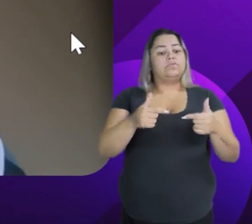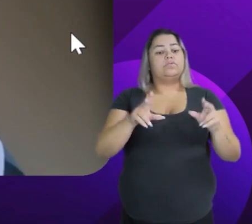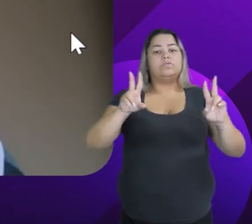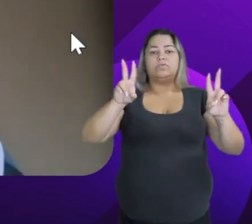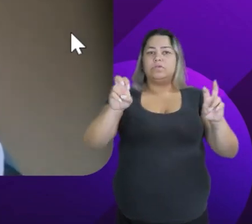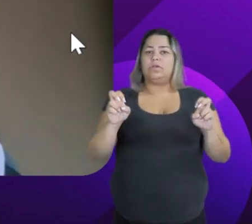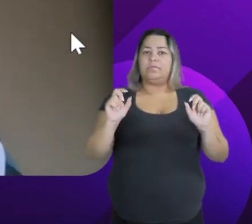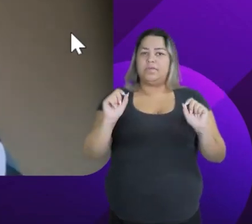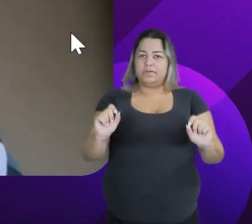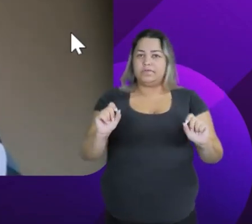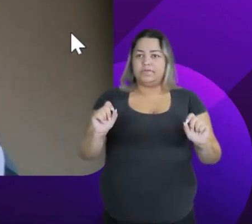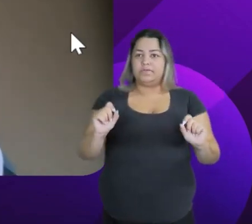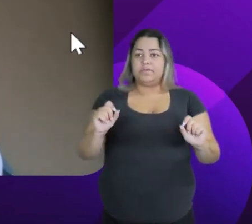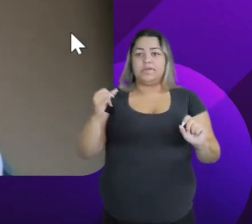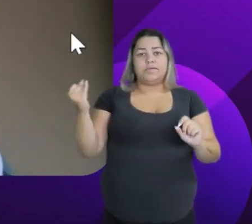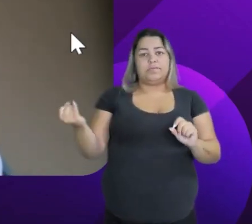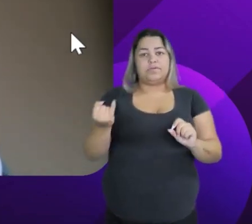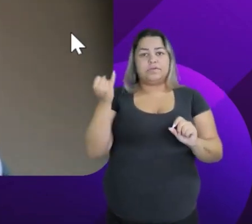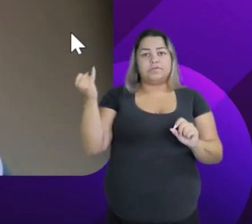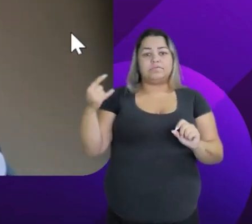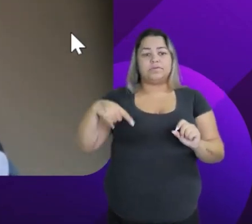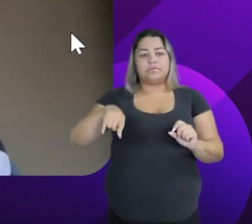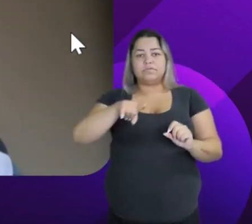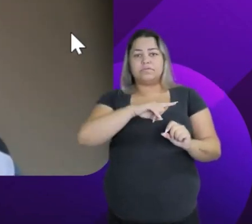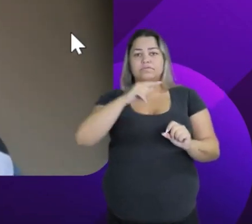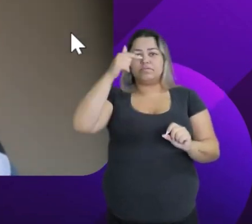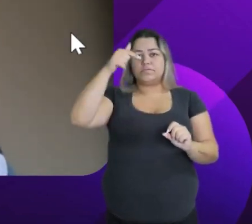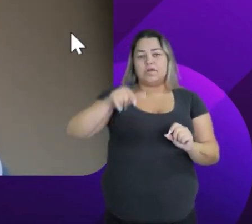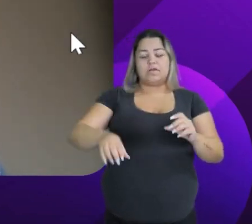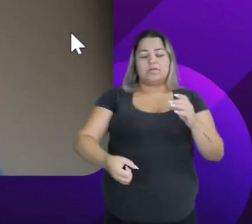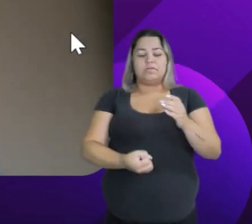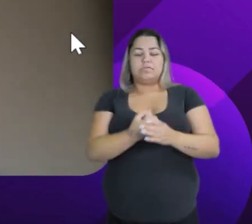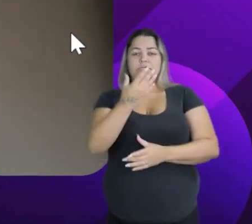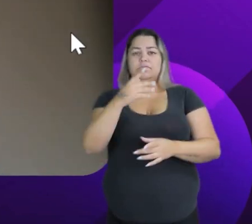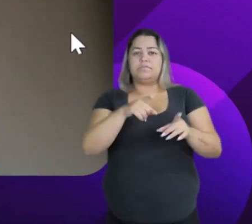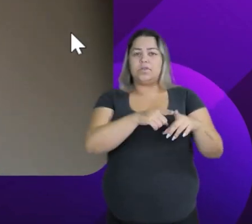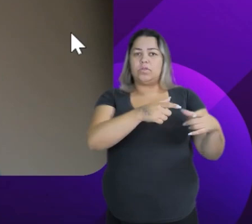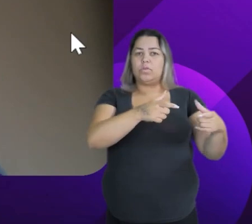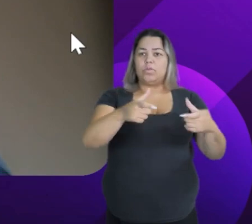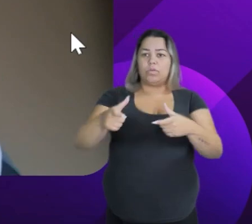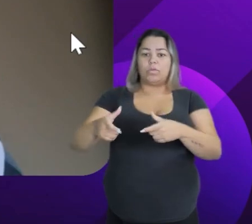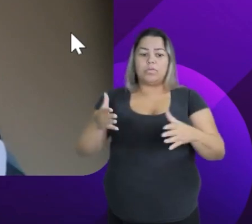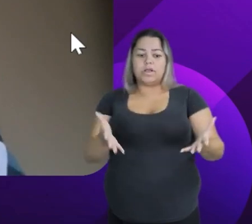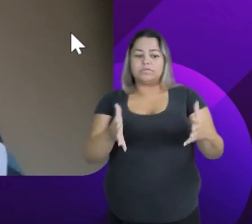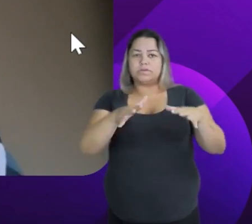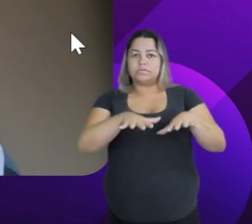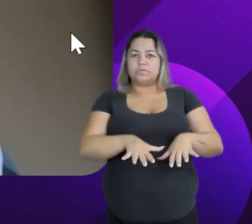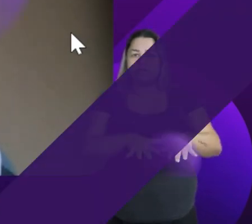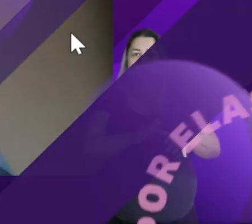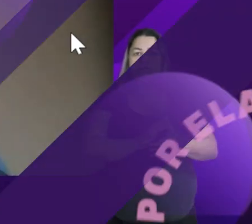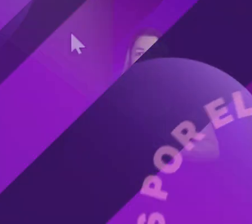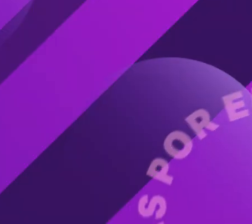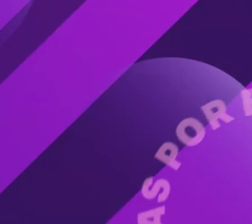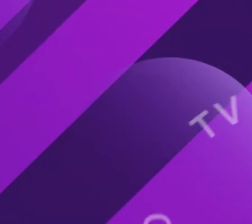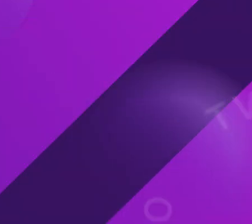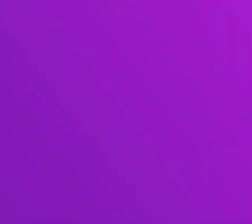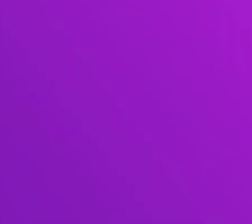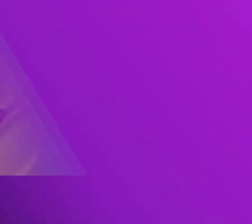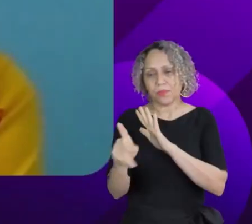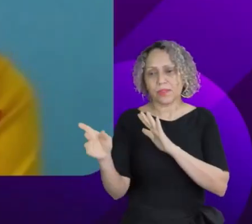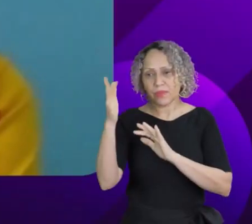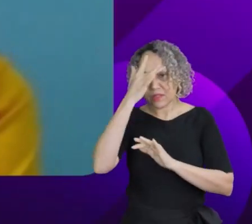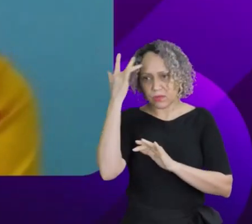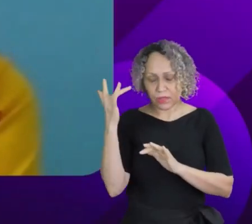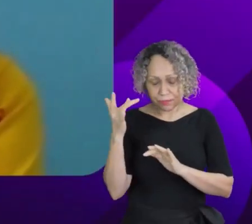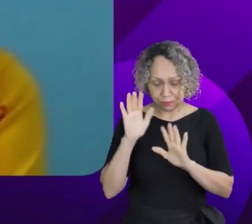são temas fundamentais para a gente conseguir criar também espaços mais inclusivos, cidades mais inclusivas. A